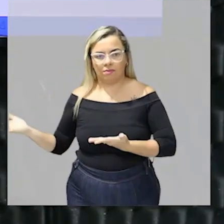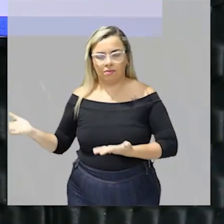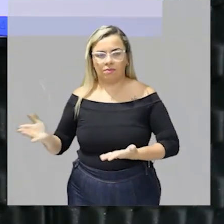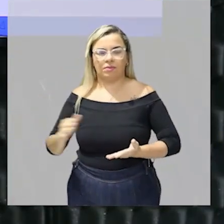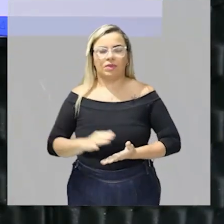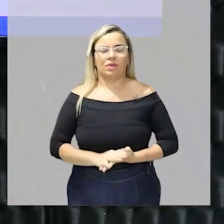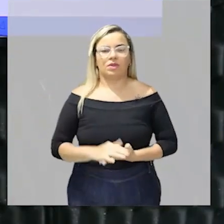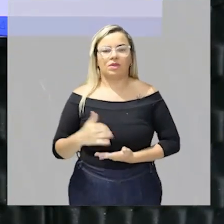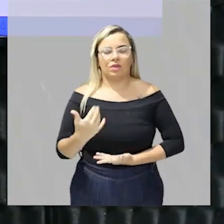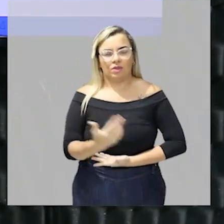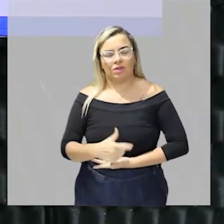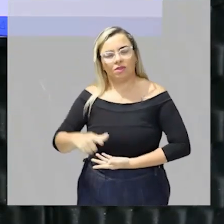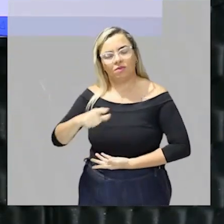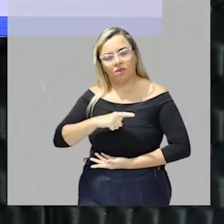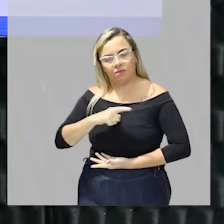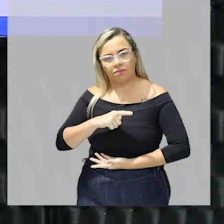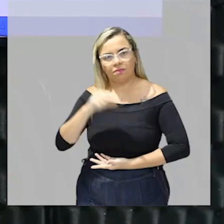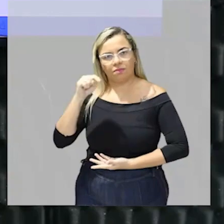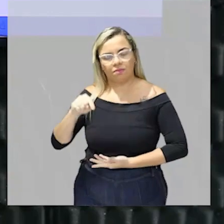Nós temos, inclusive,